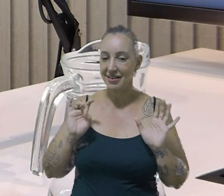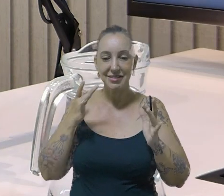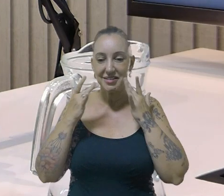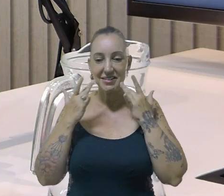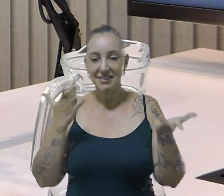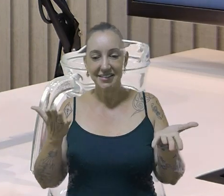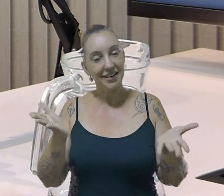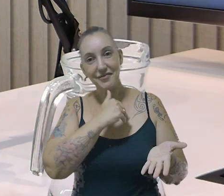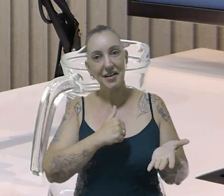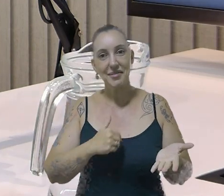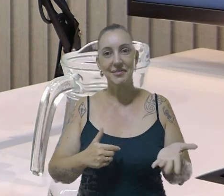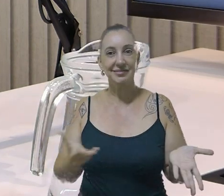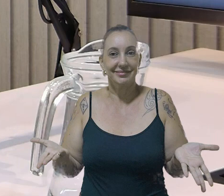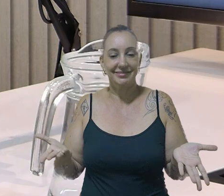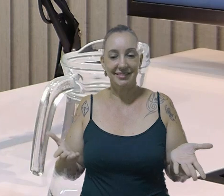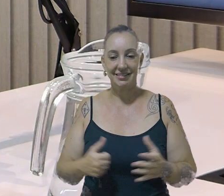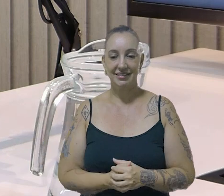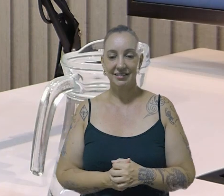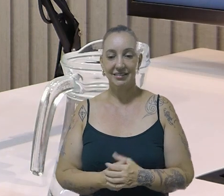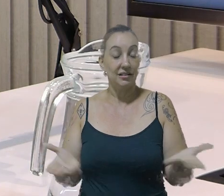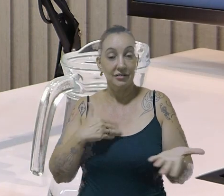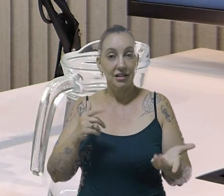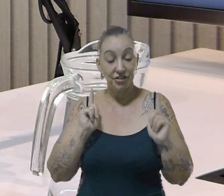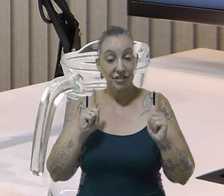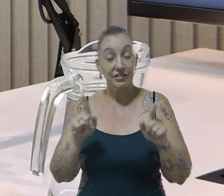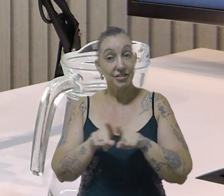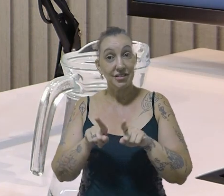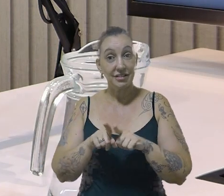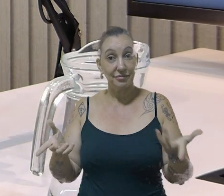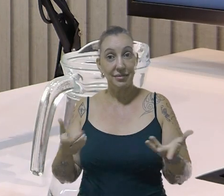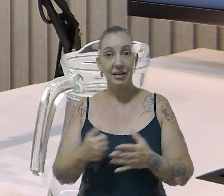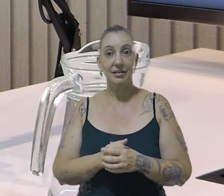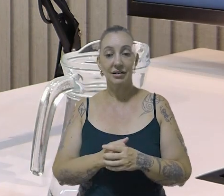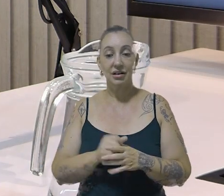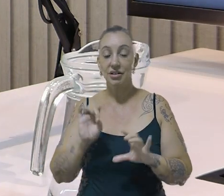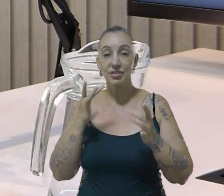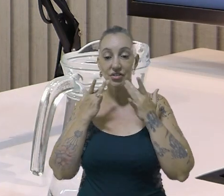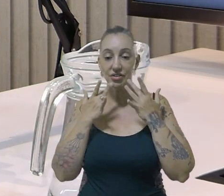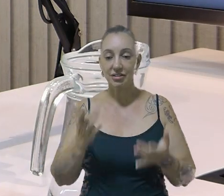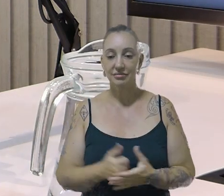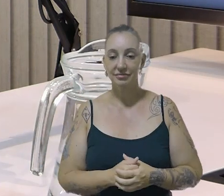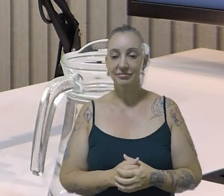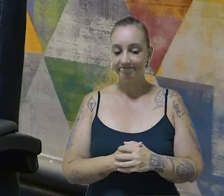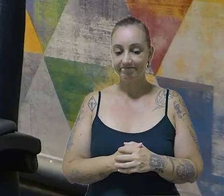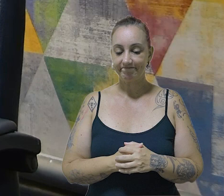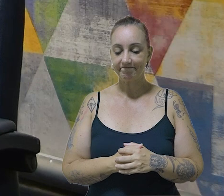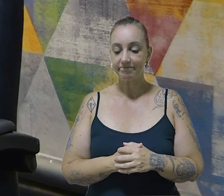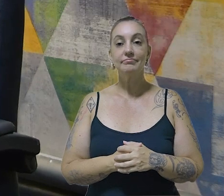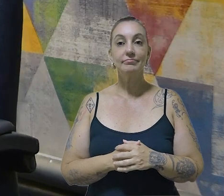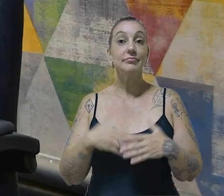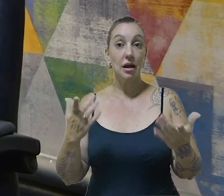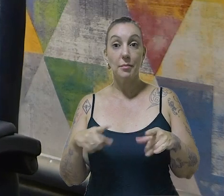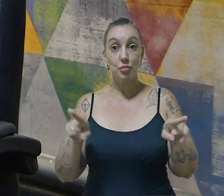tipo vamos fazer a parada é vamos se divertir também com isso assim só teatro vamos a perfeita e